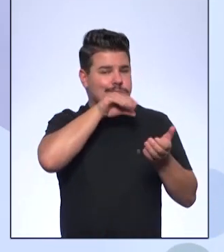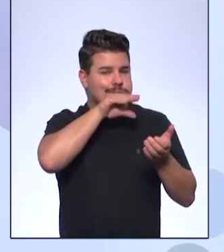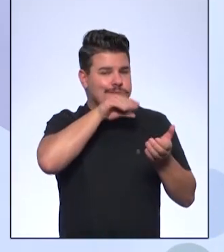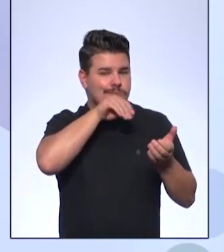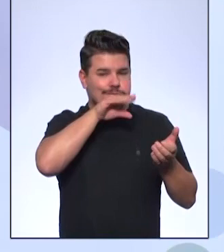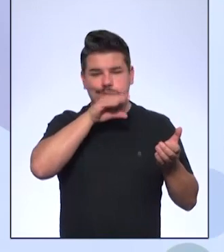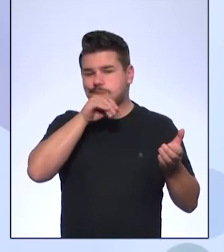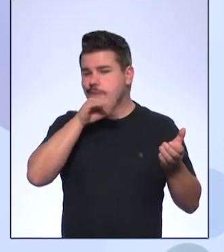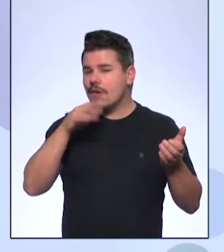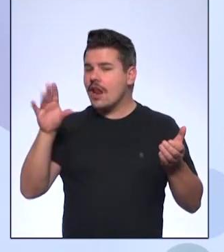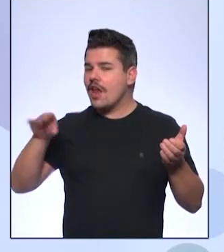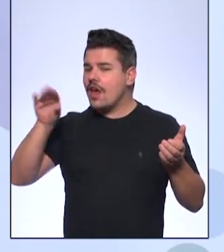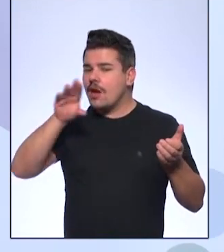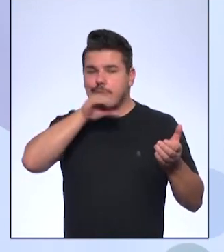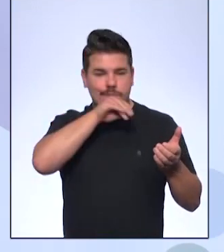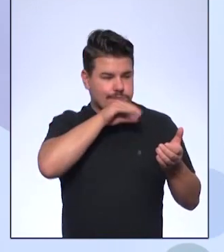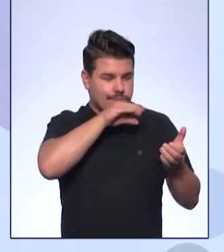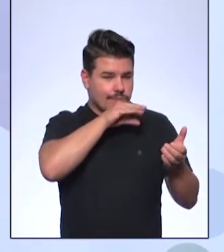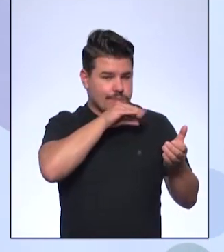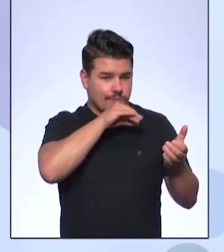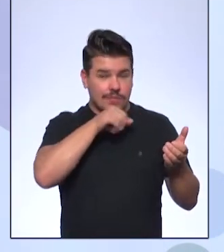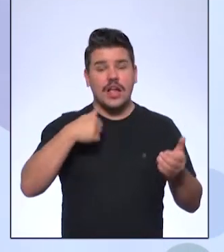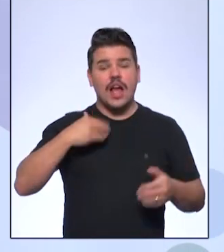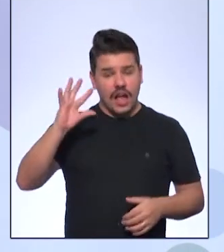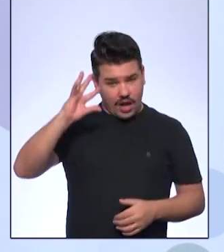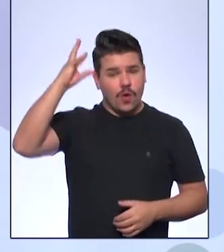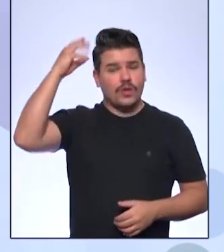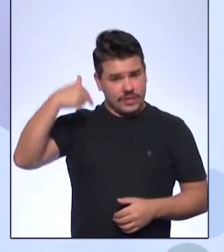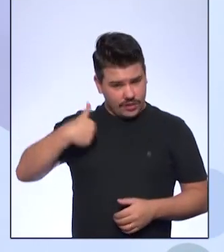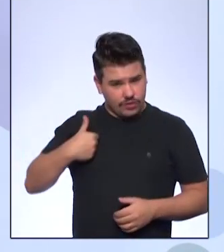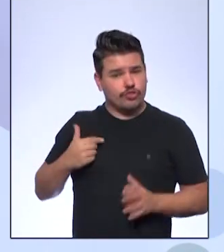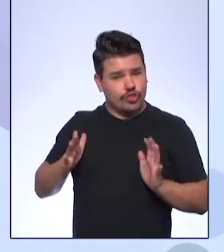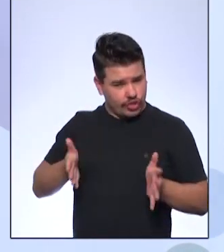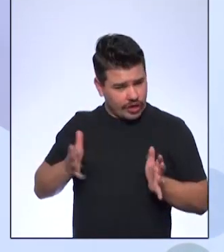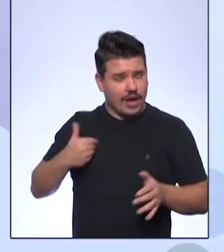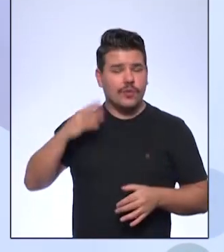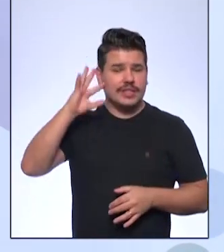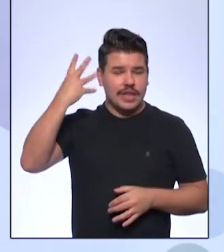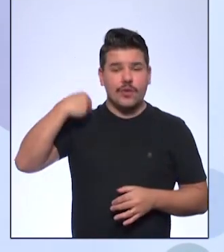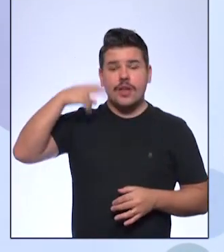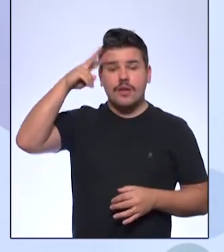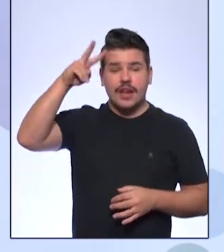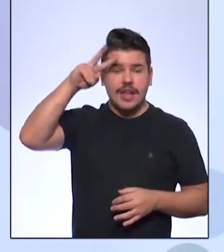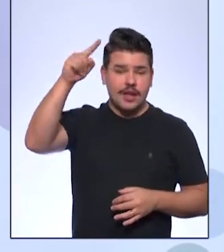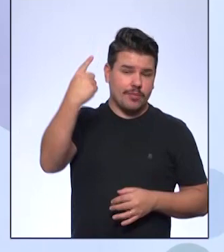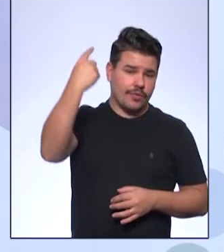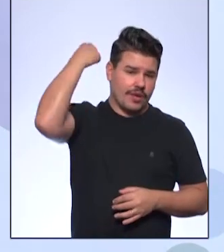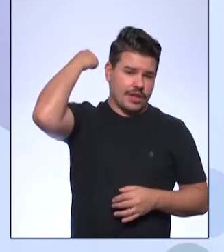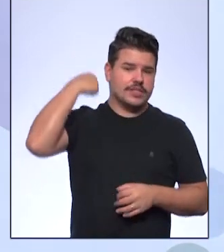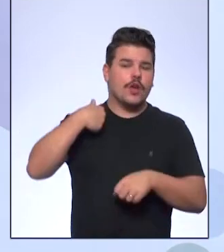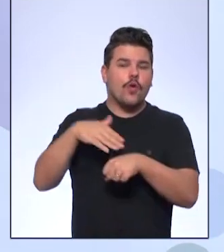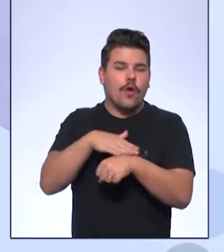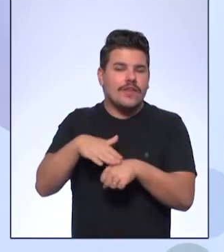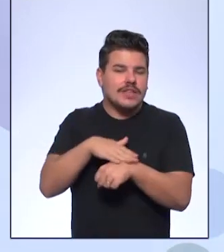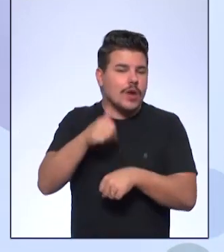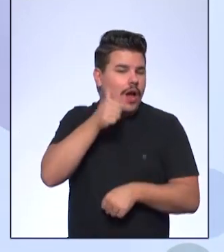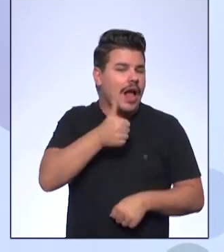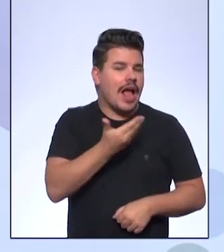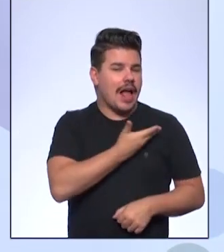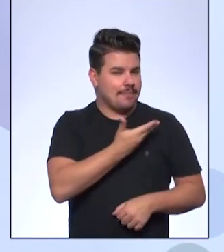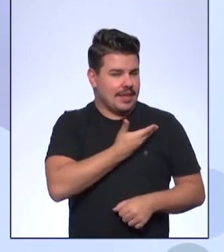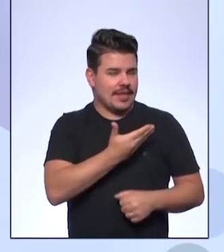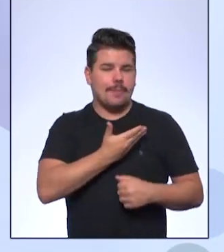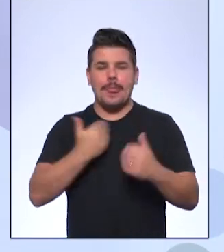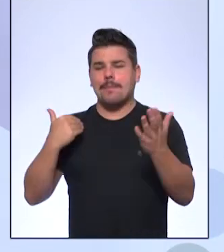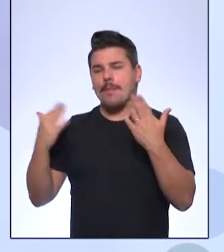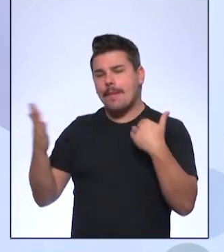bem tosco, mas que aconteceu comigo e eu acho que é um bom exemplo. Eu lembro que eu estava conversando com umas amigas, a gente estava falando